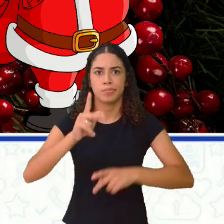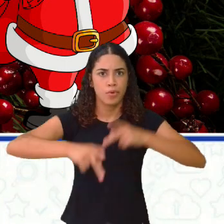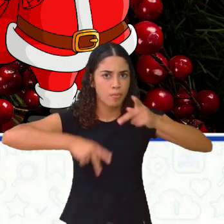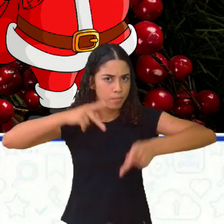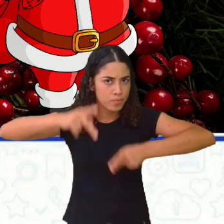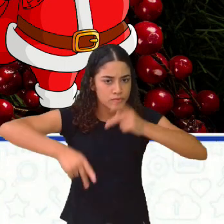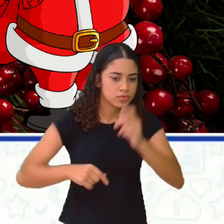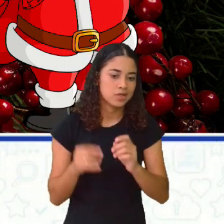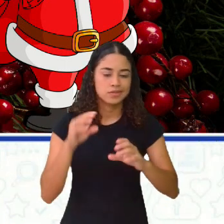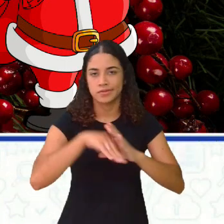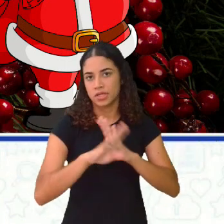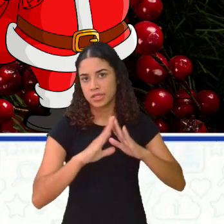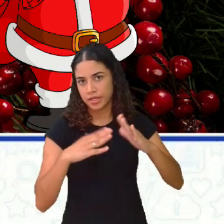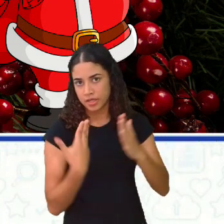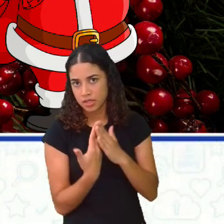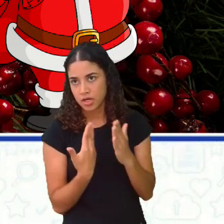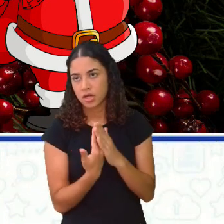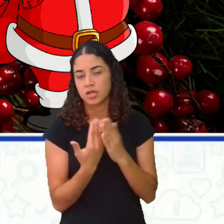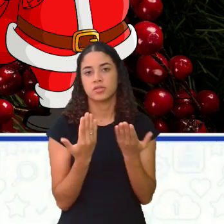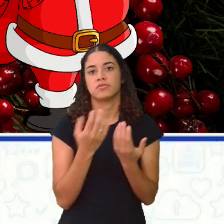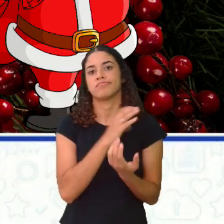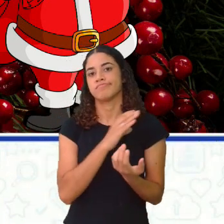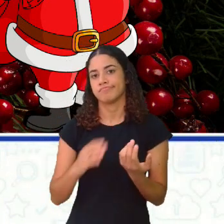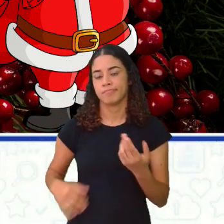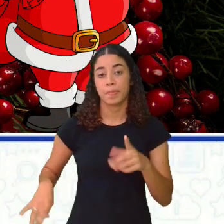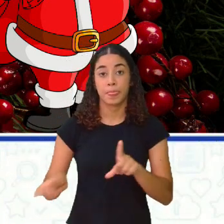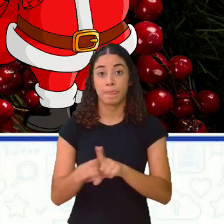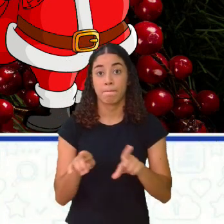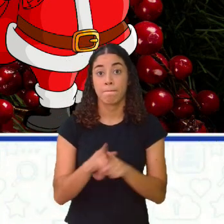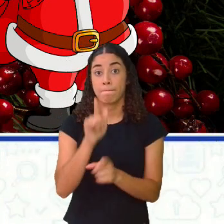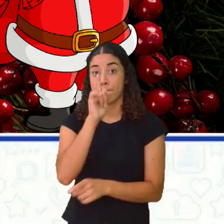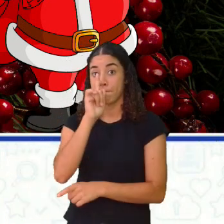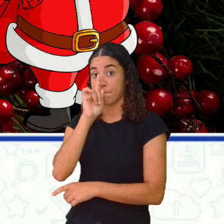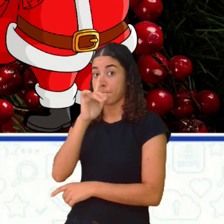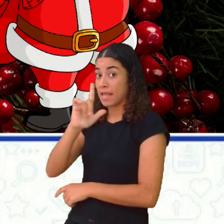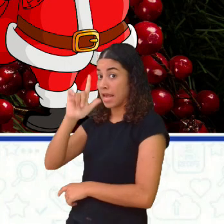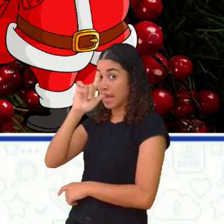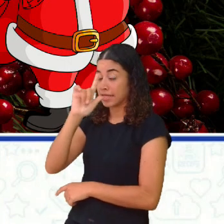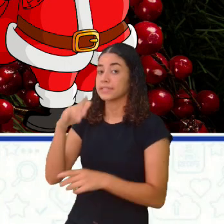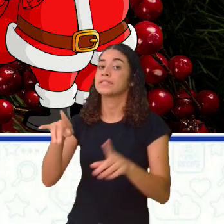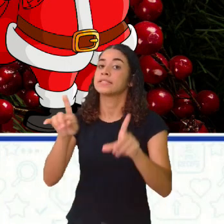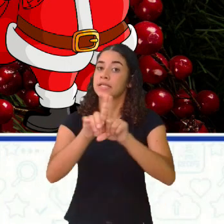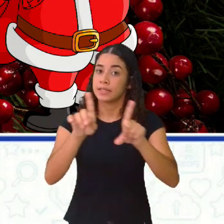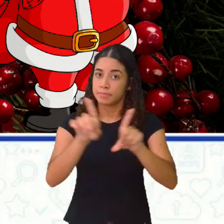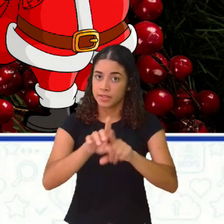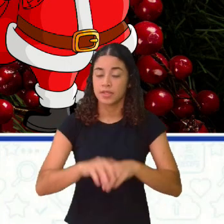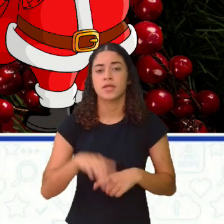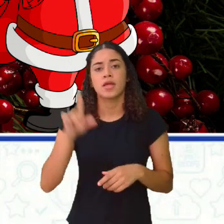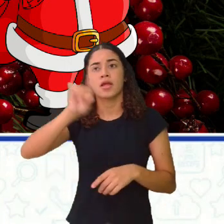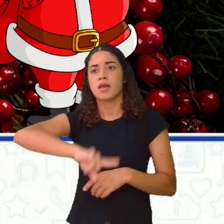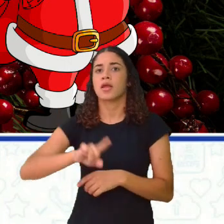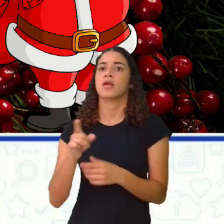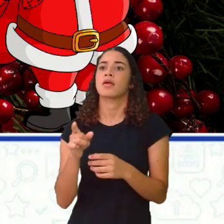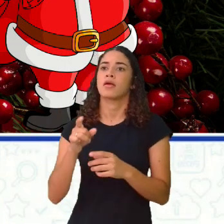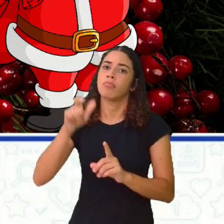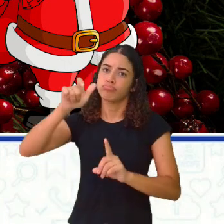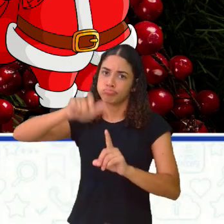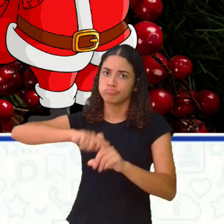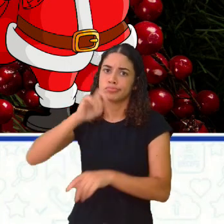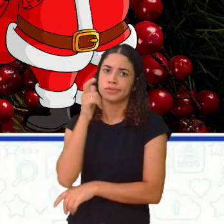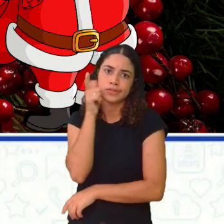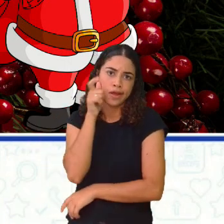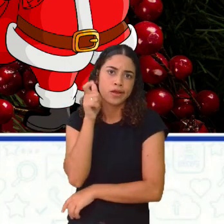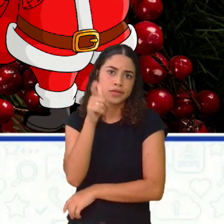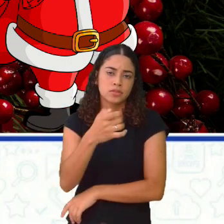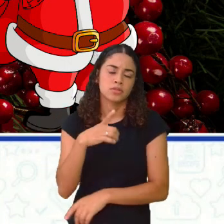nas igrejas cristãs, grega e latina, certo? Então, é uma figura muito interessante,